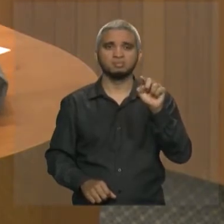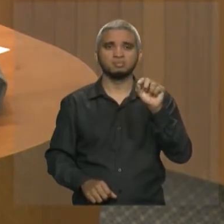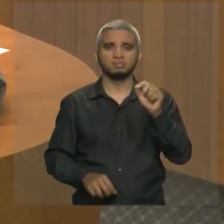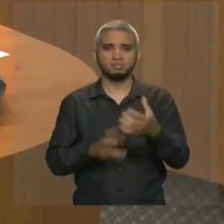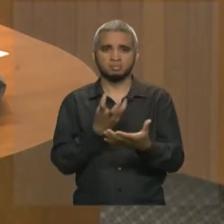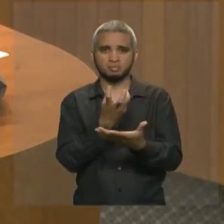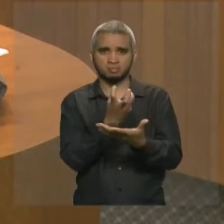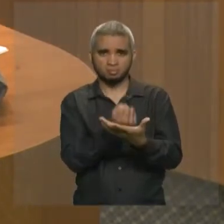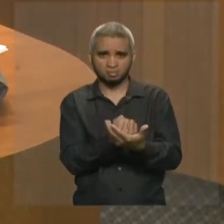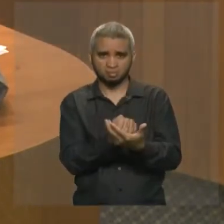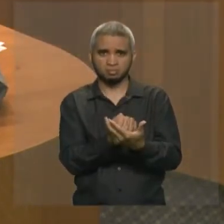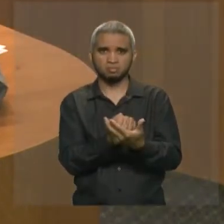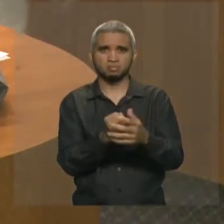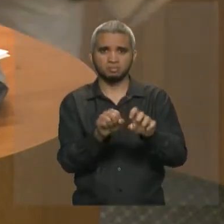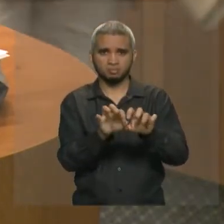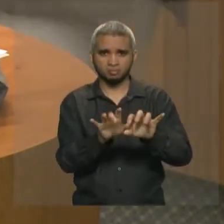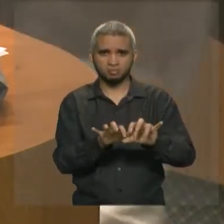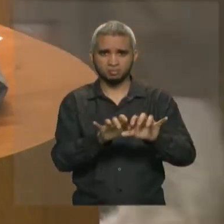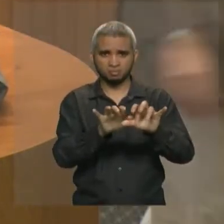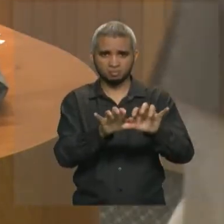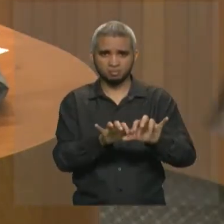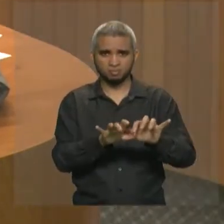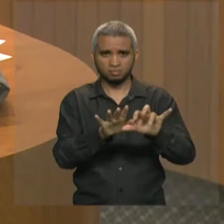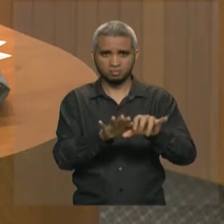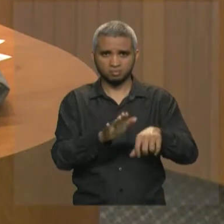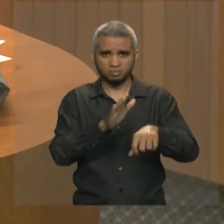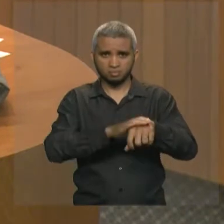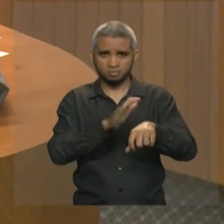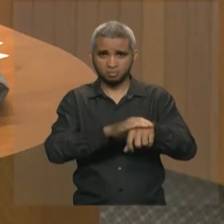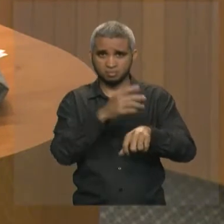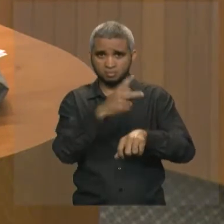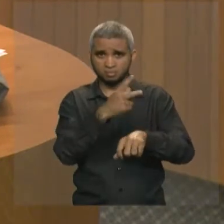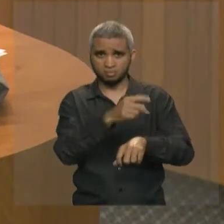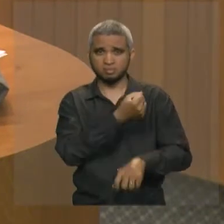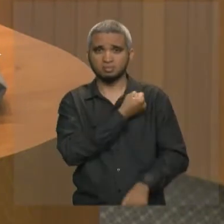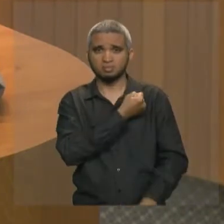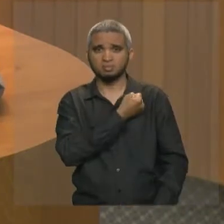um requerimento da sua autoria, número